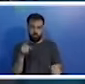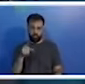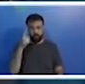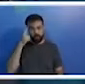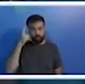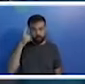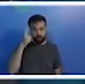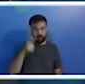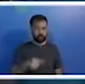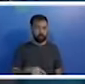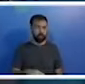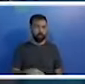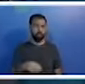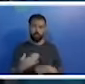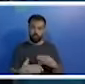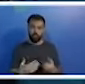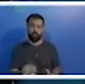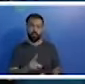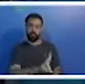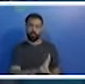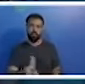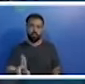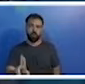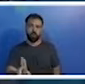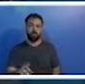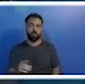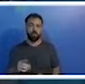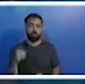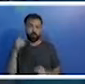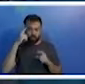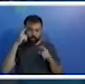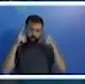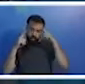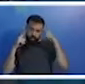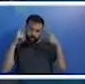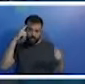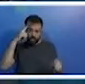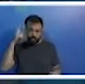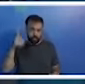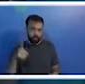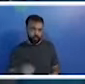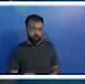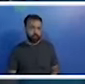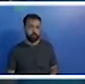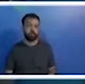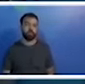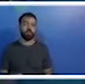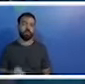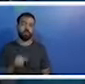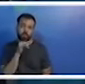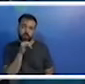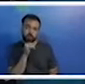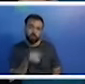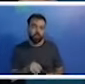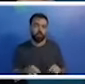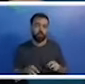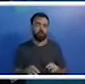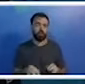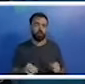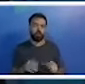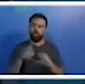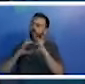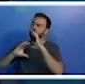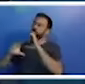ao final escreva o nome dessa invenção então vejam Nós aprendemos várias invenções meio de transporte meios de